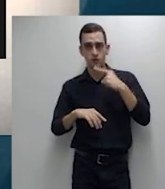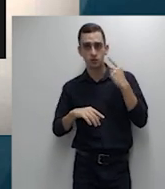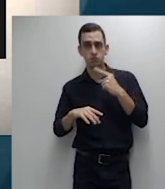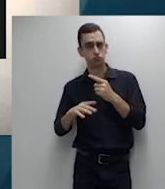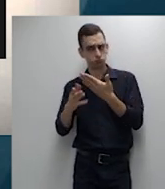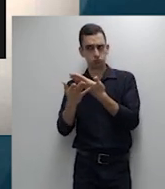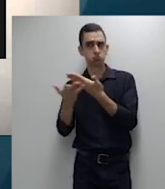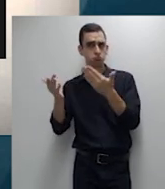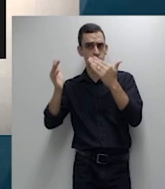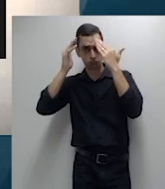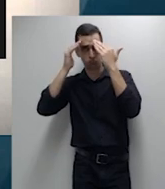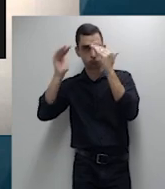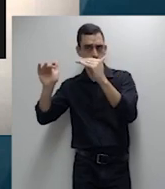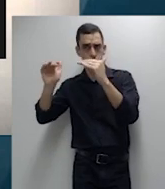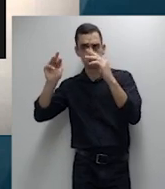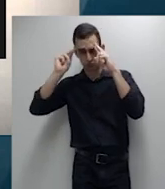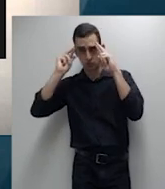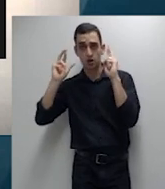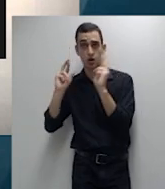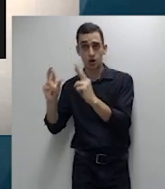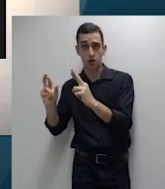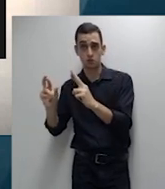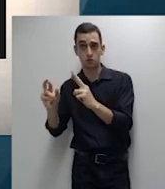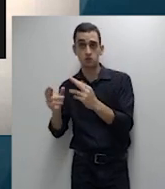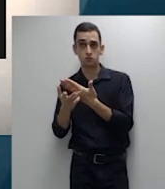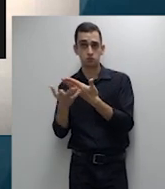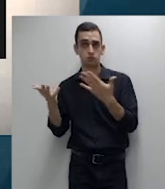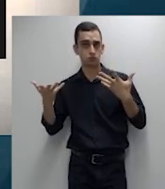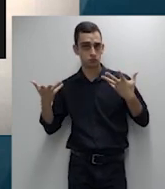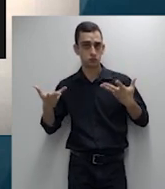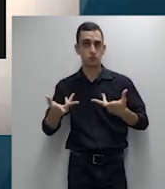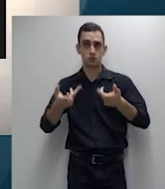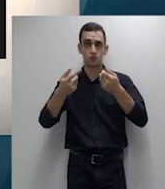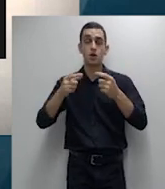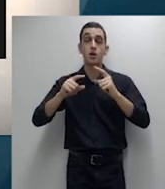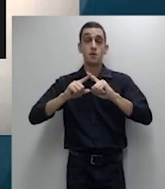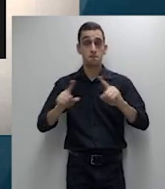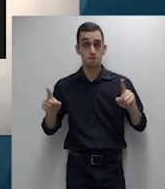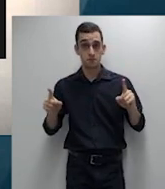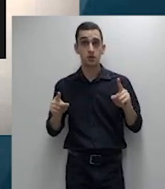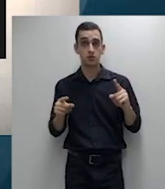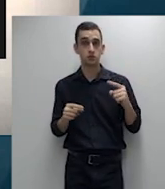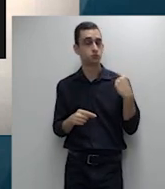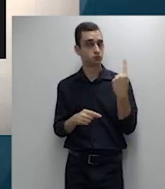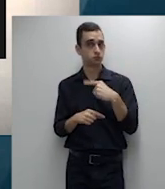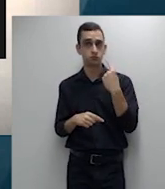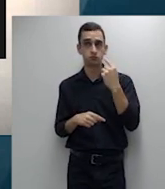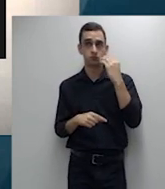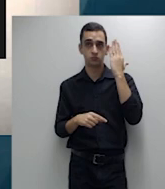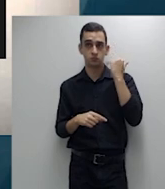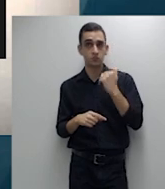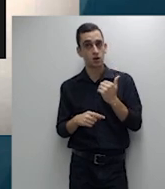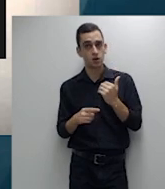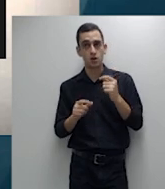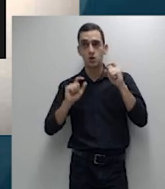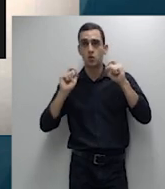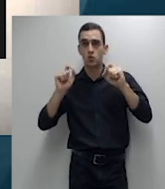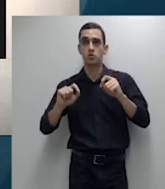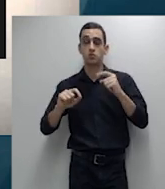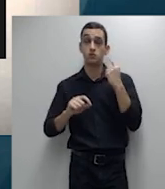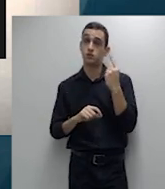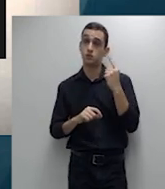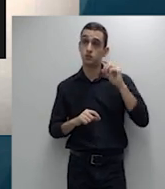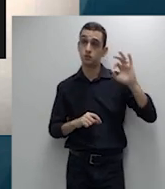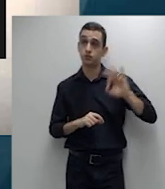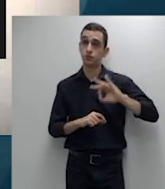recorrida que são bastante conhecidos o trabalho primoroso mas não ainda assim um por